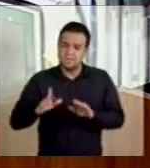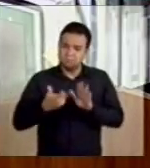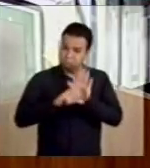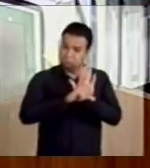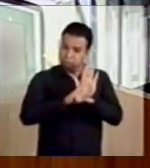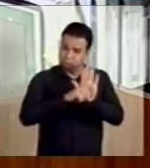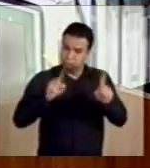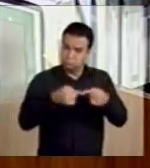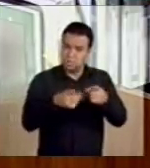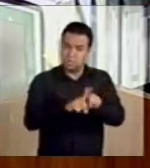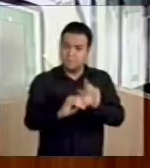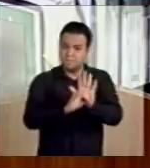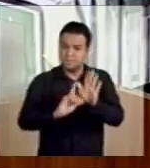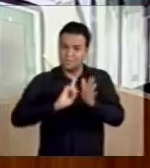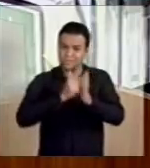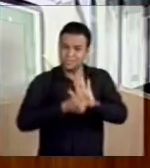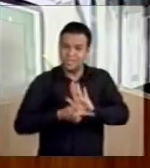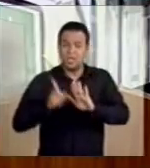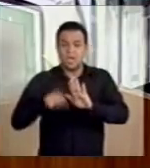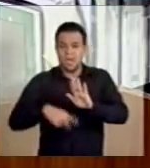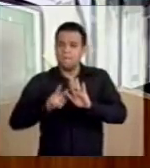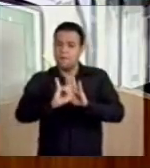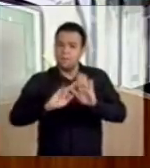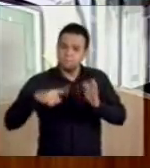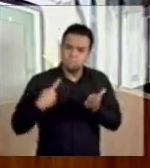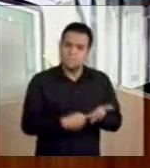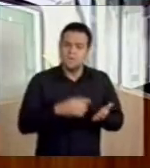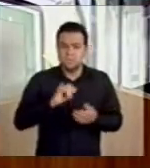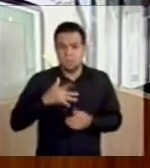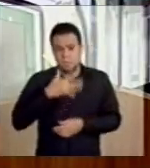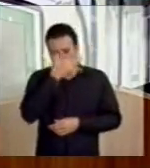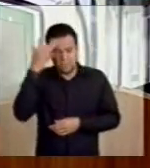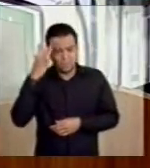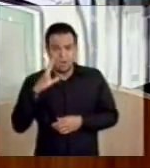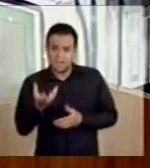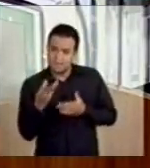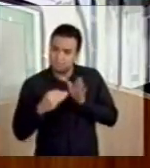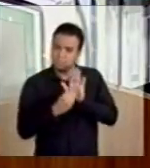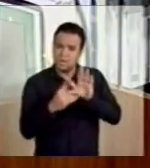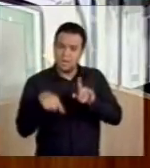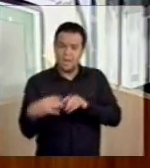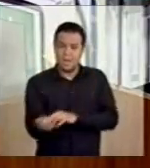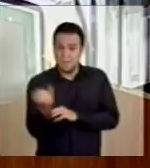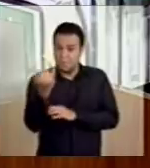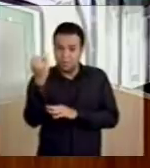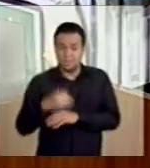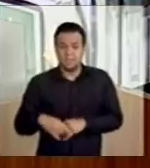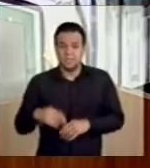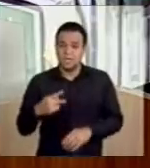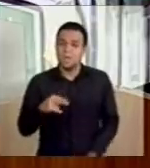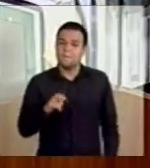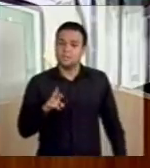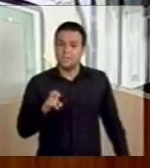que a identidade de gênero autodefinida pelo próprio interessado constitui parte essencial de sua